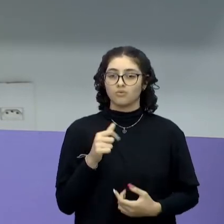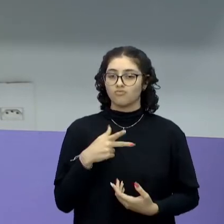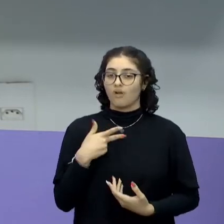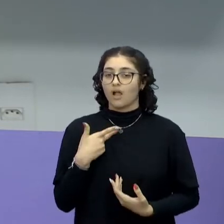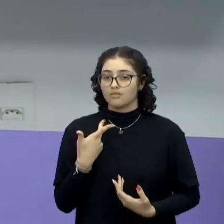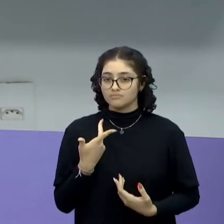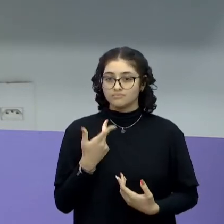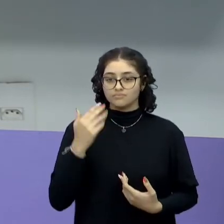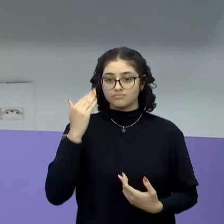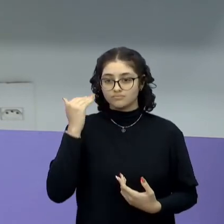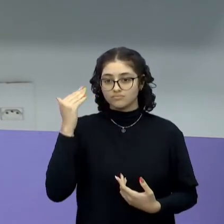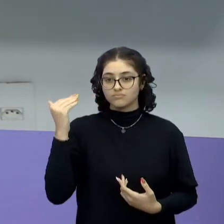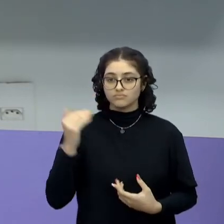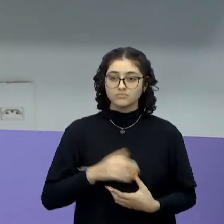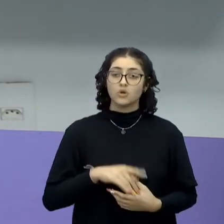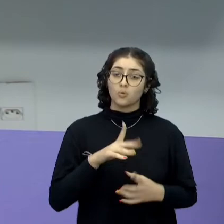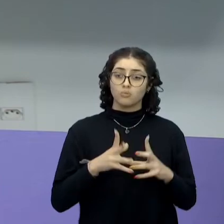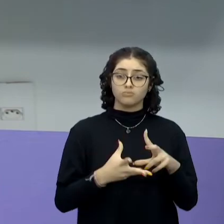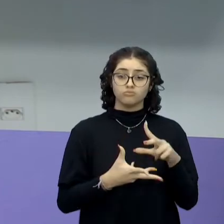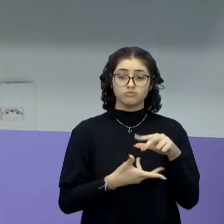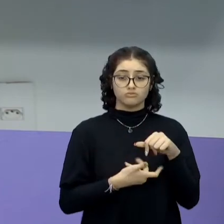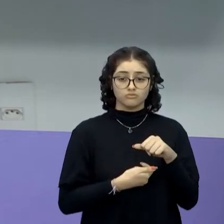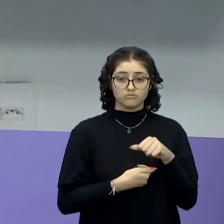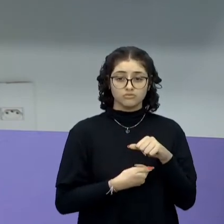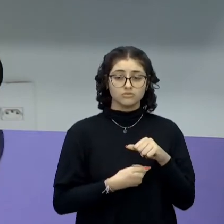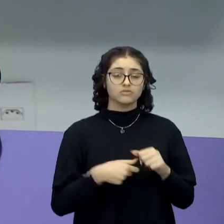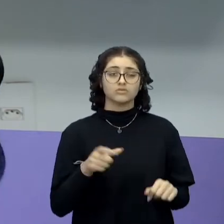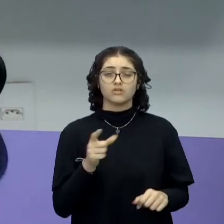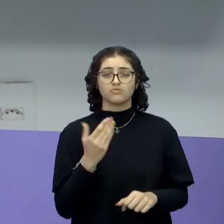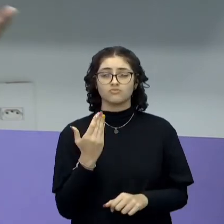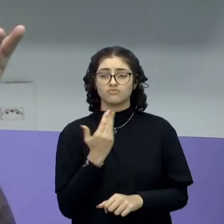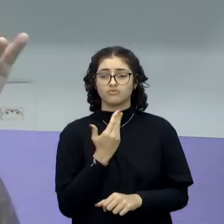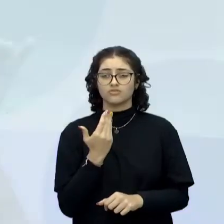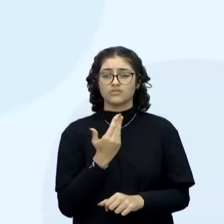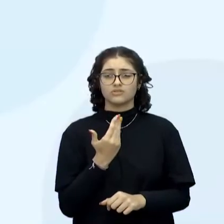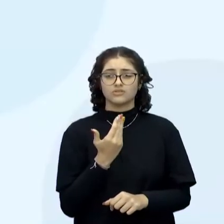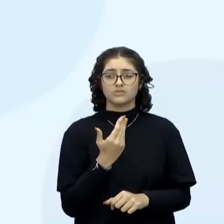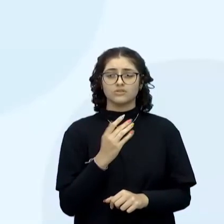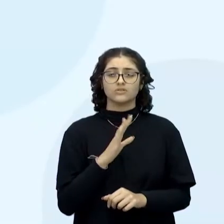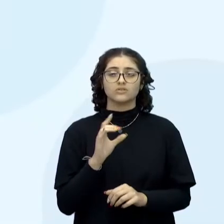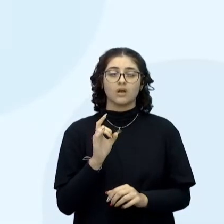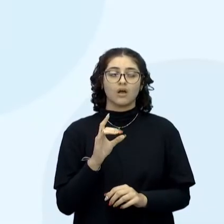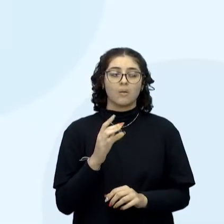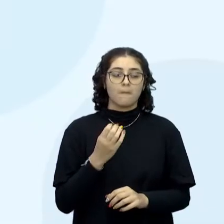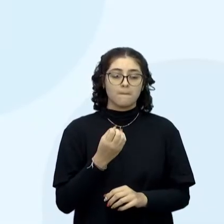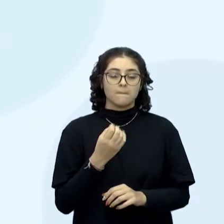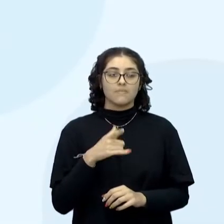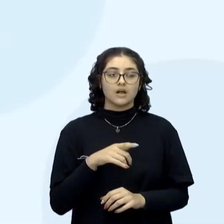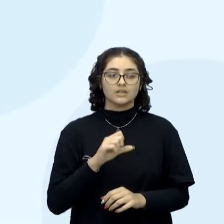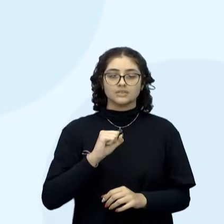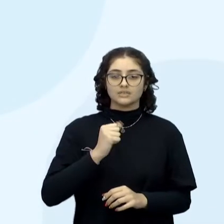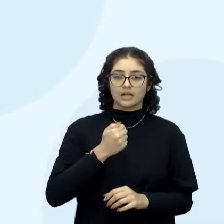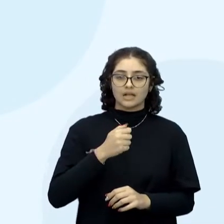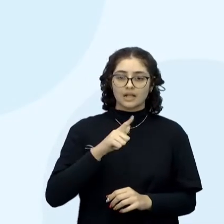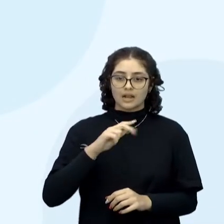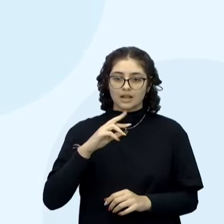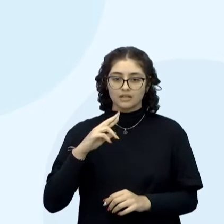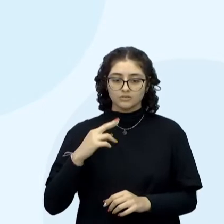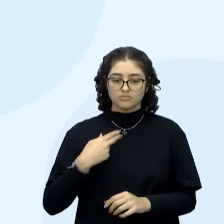para a gente? Ela diz, olha, o mundo não viu nada de sagrado na